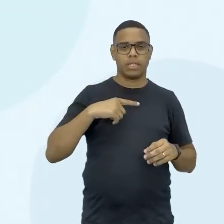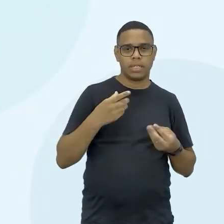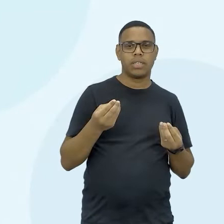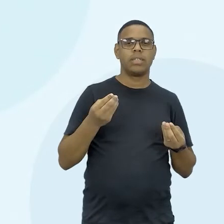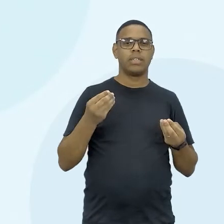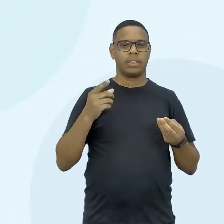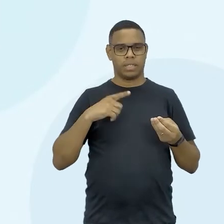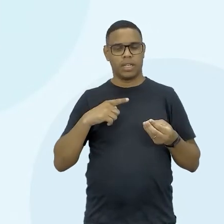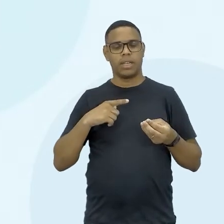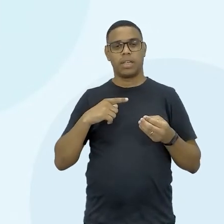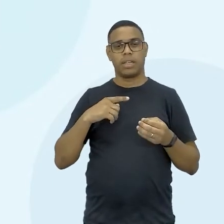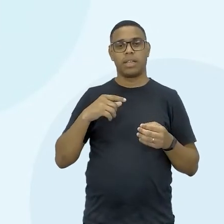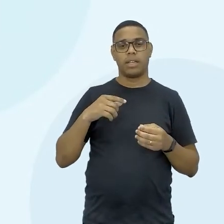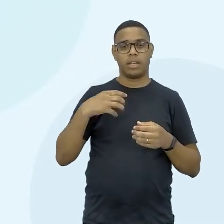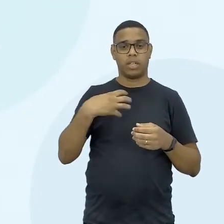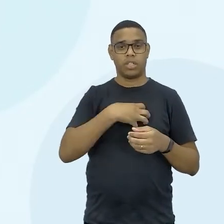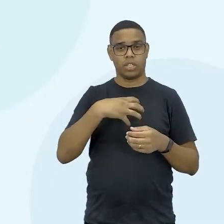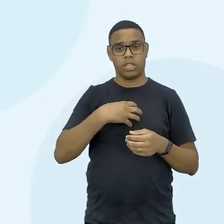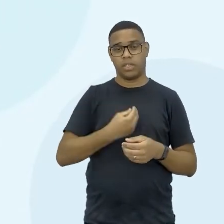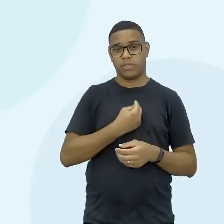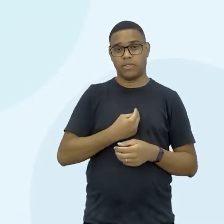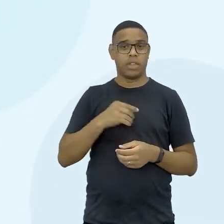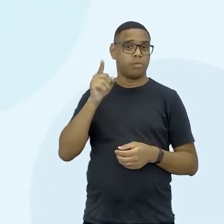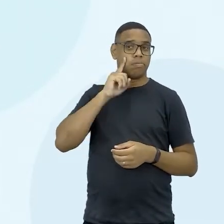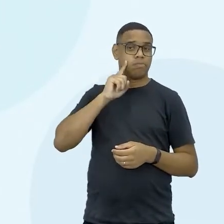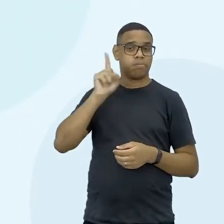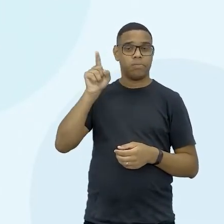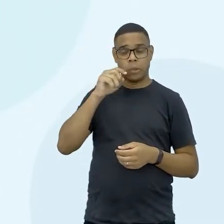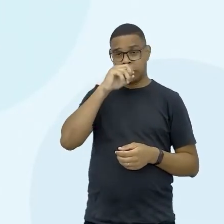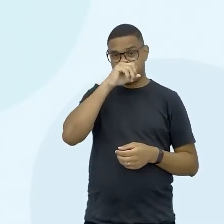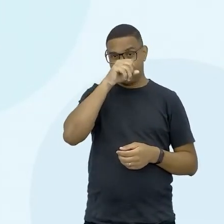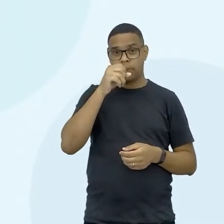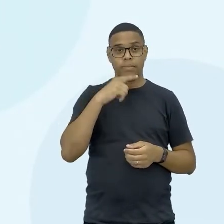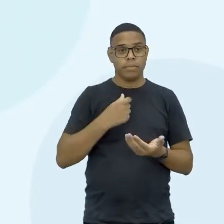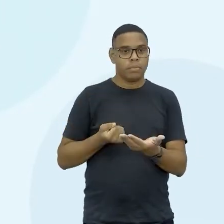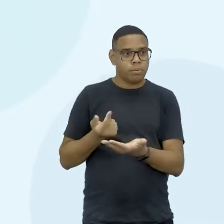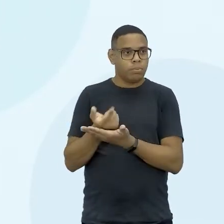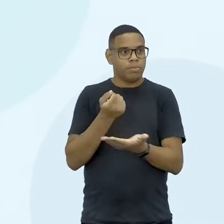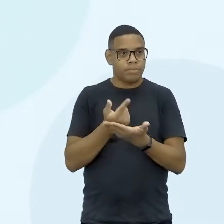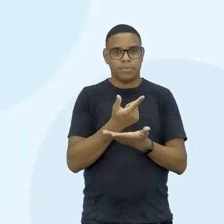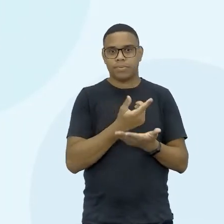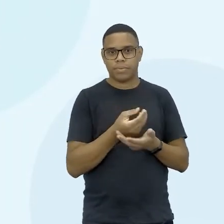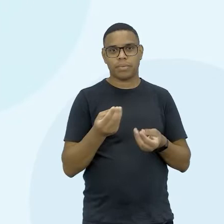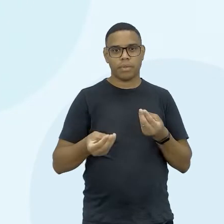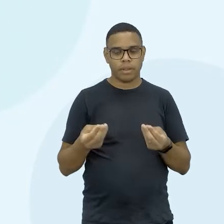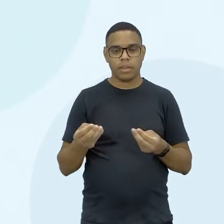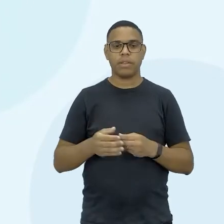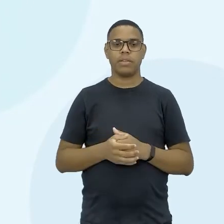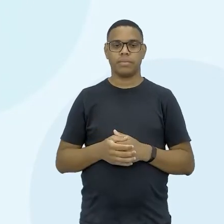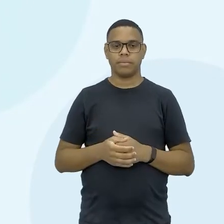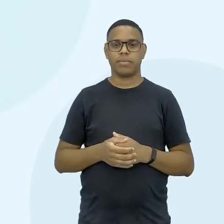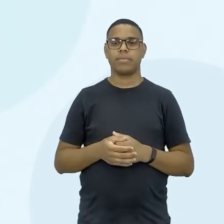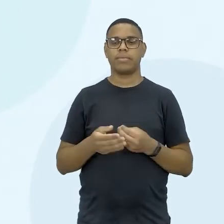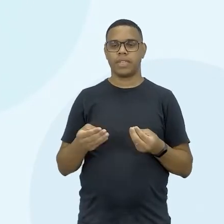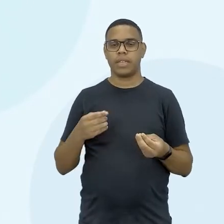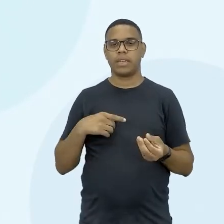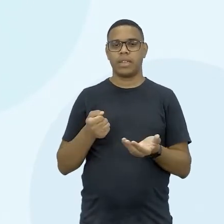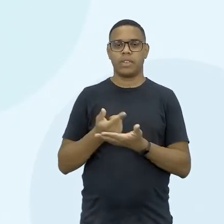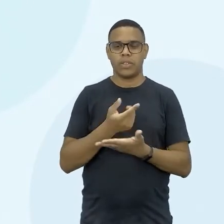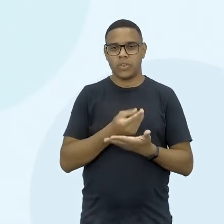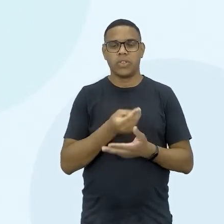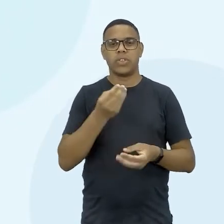Way Life, né? O estilo de vida americano, aquela pegada de consumo e Espírito vamos para a jovem. festa,